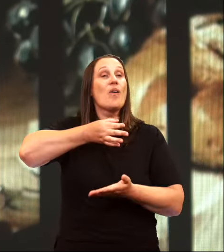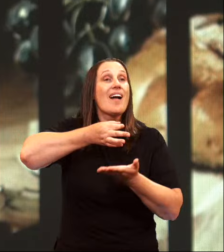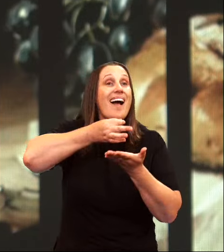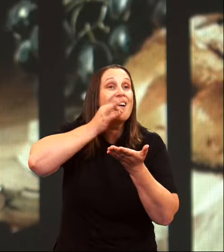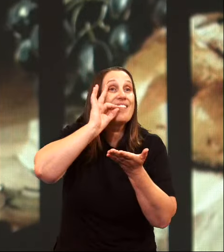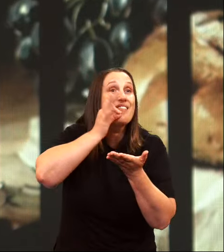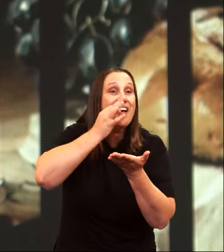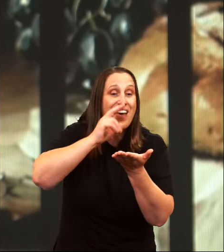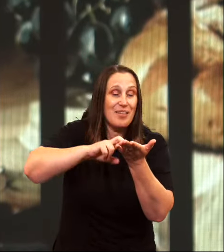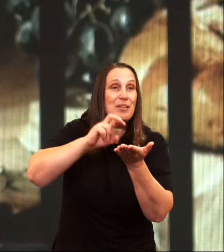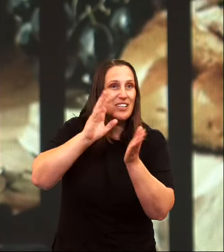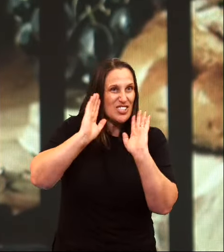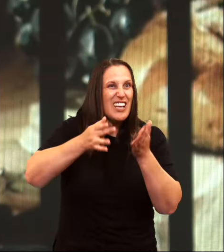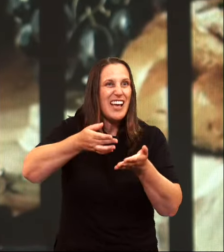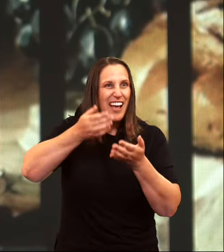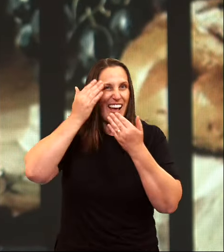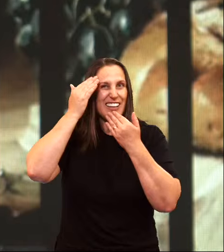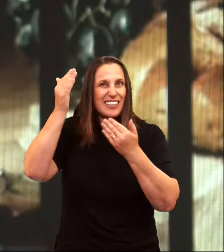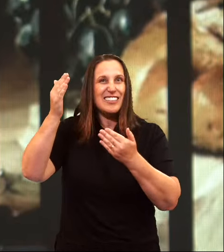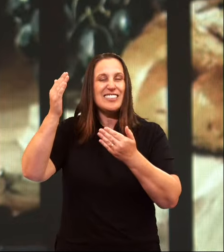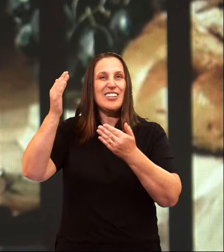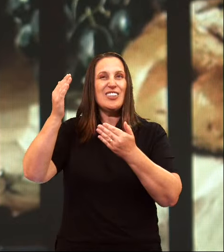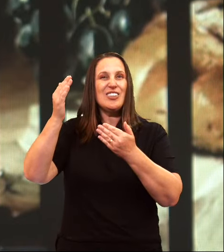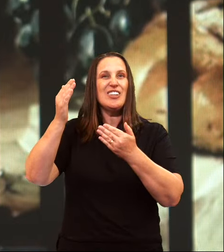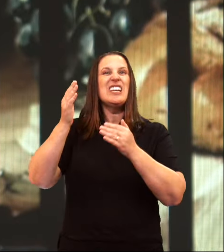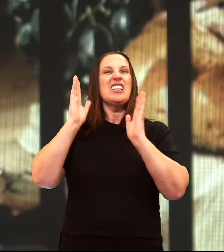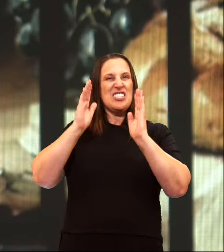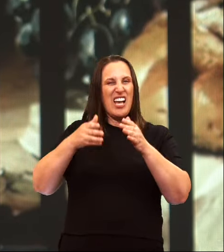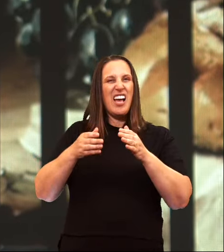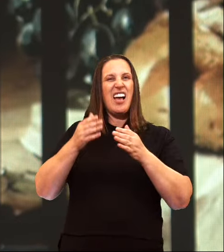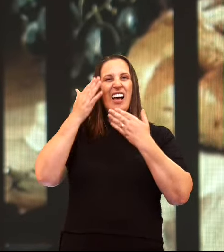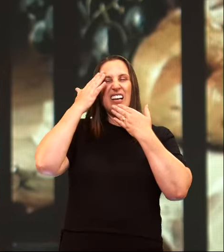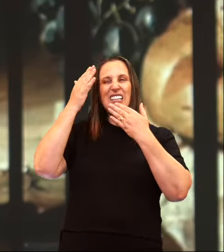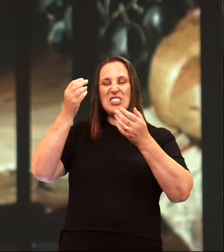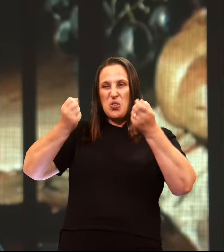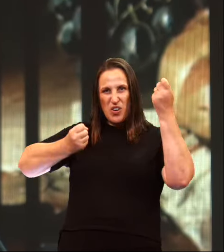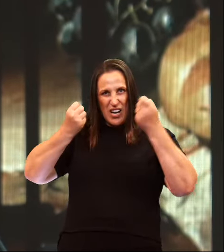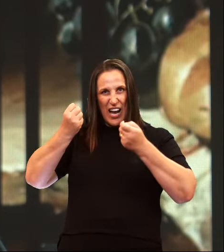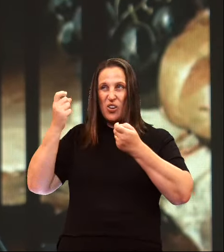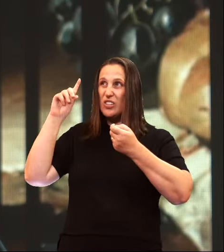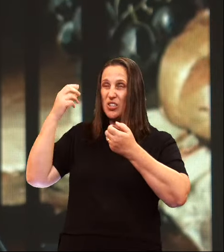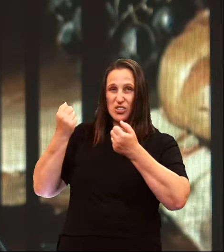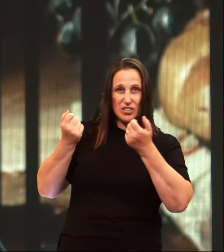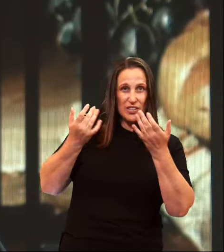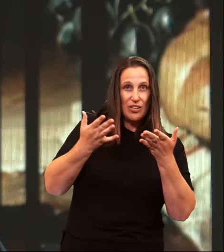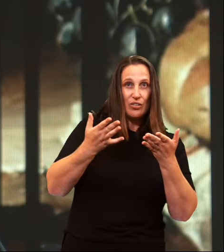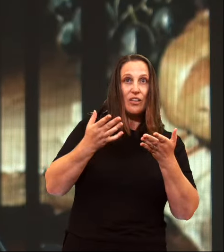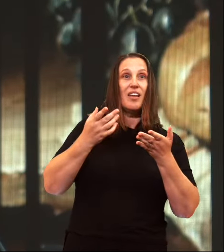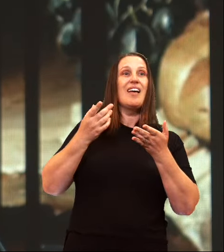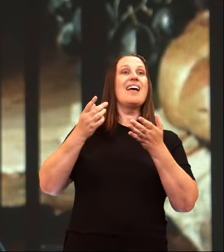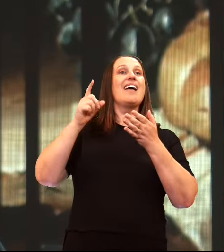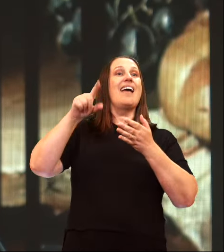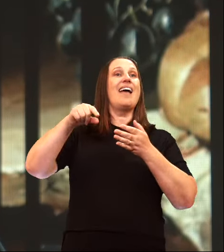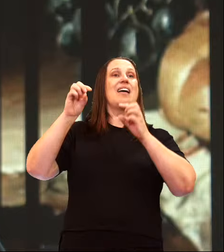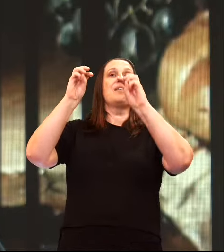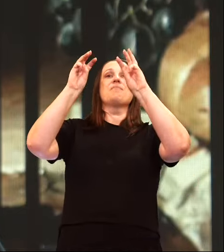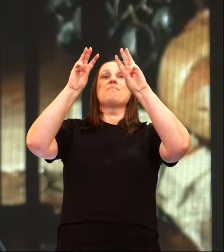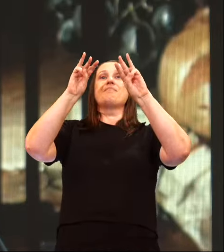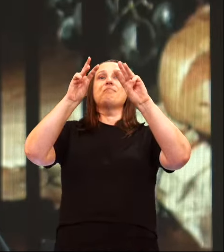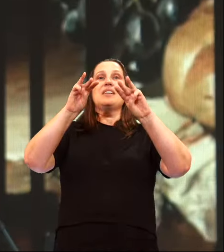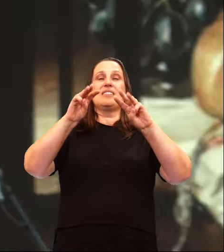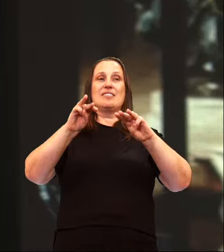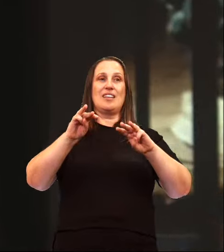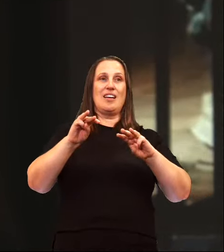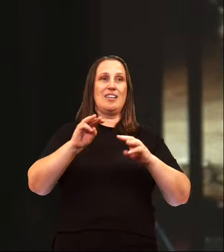que você tomou? Você agradeceu pelo teu carro? É maná de Deus na tua vida, meu irmão. Amém?